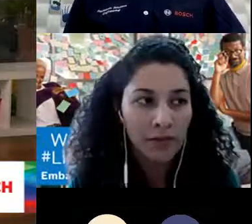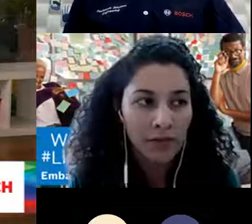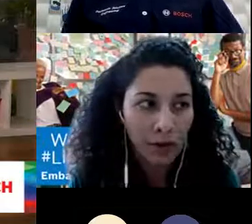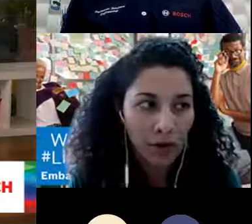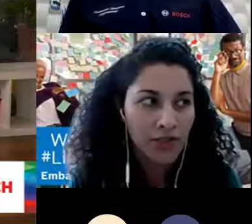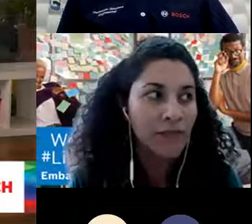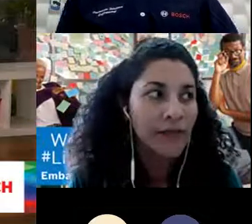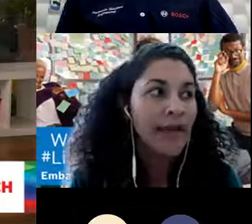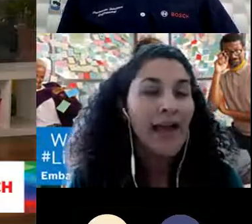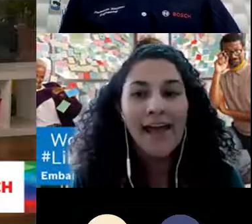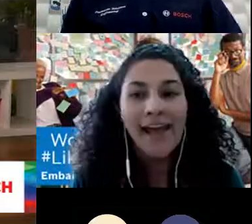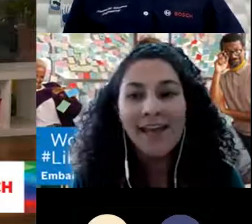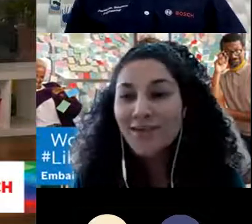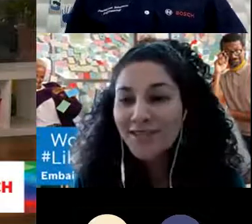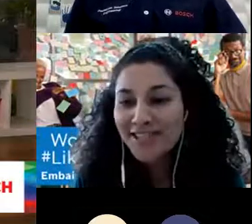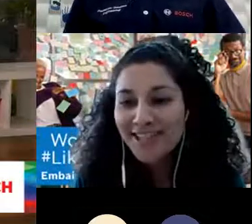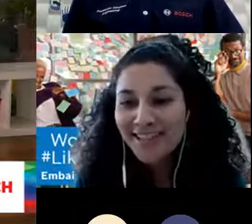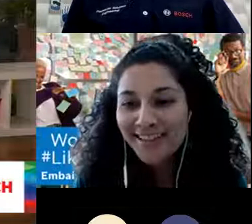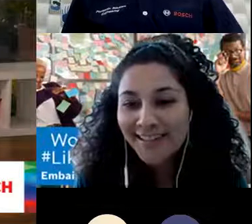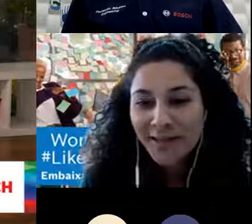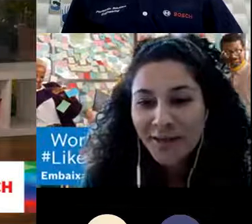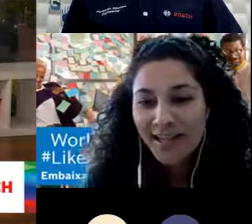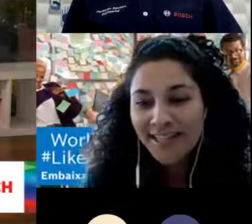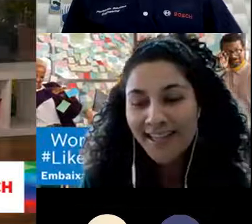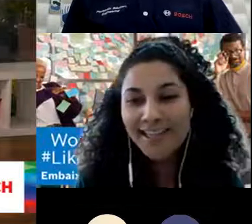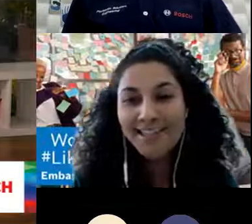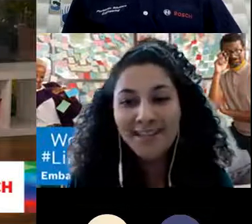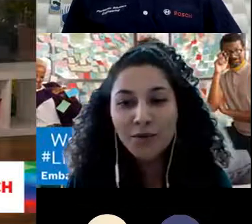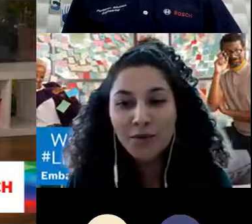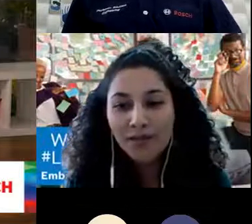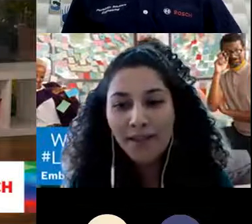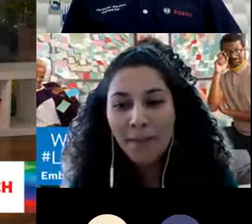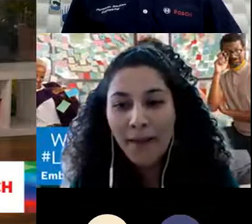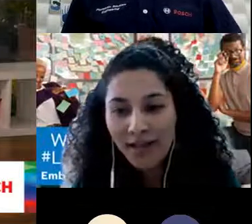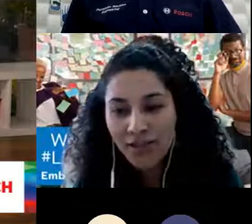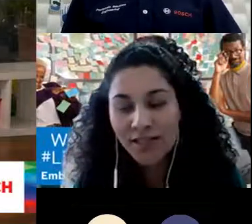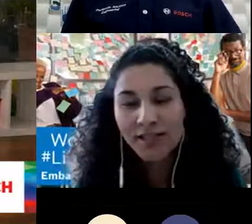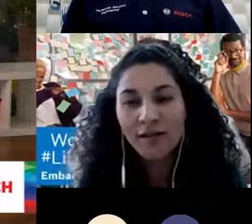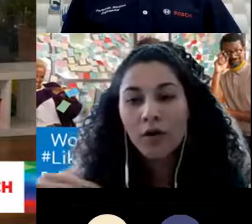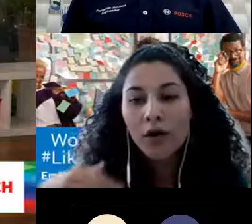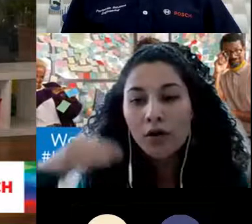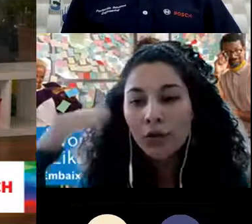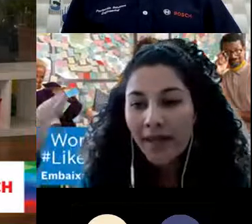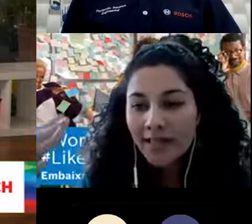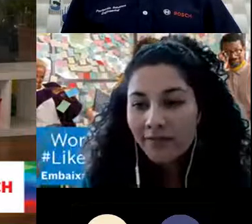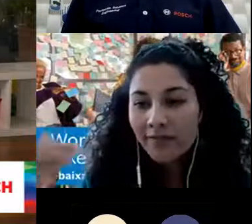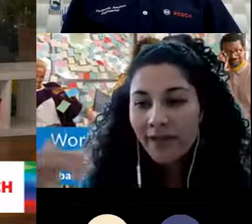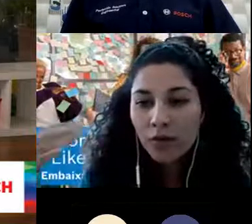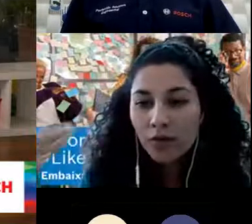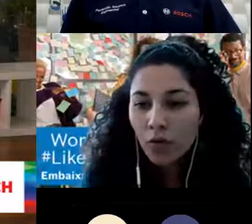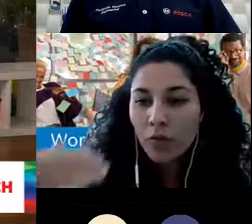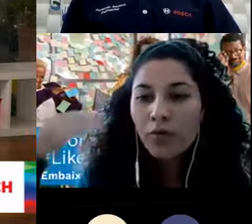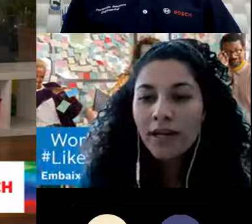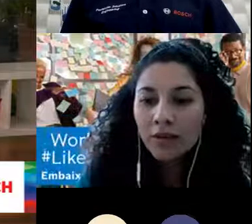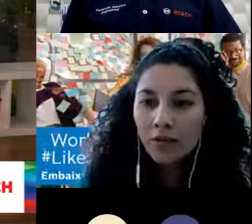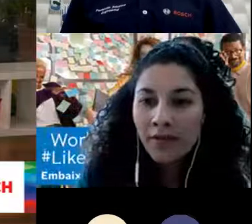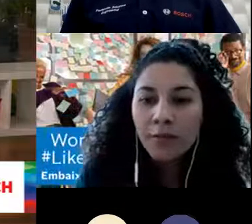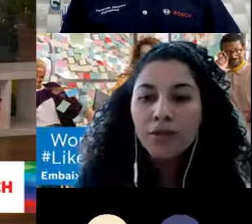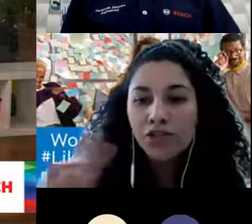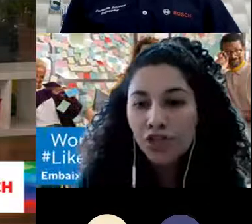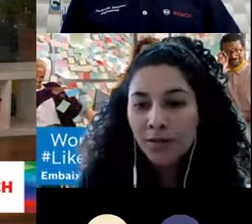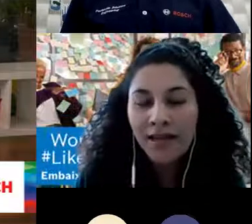do YouTube da Bosch. E hoje a gente está dando sequência aí nessa segunda temática. Então, no mês que vem, outubro e